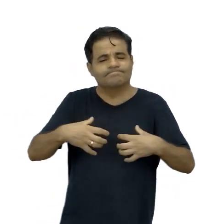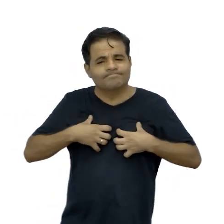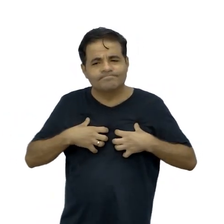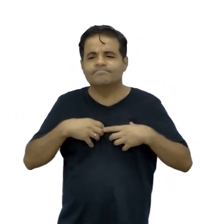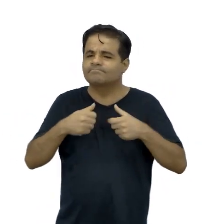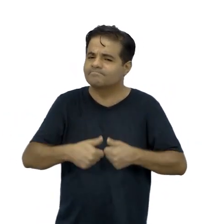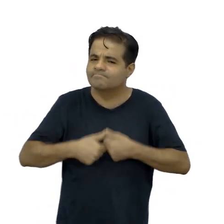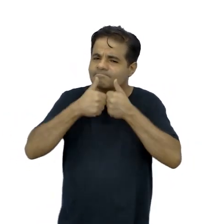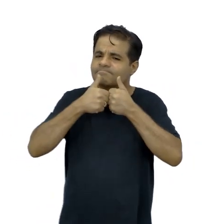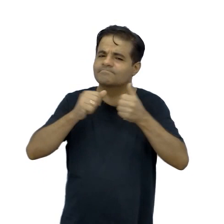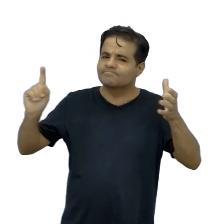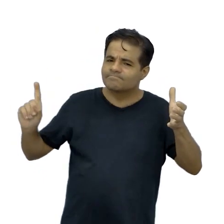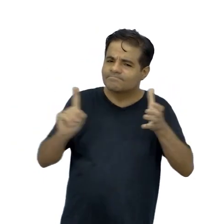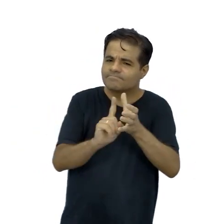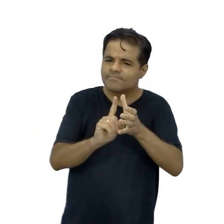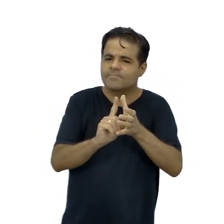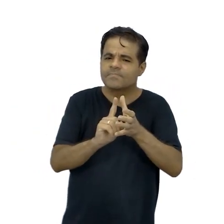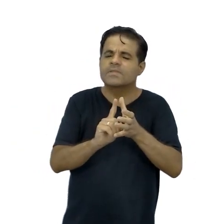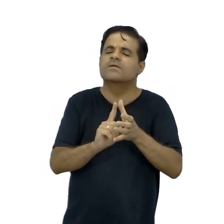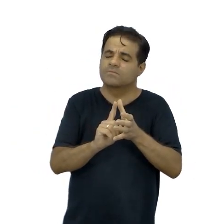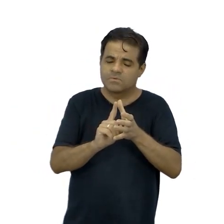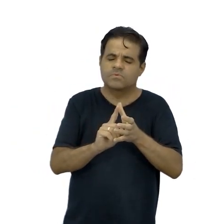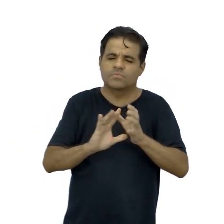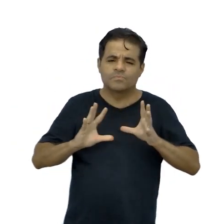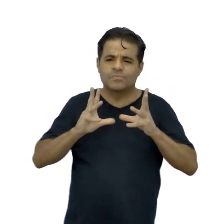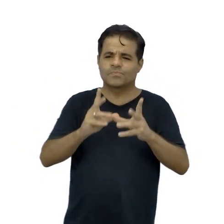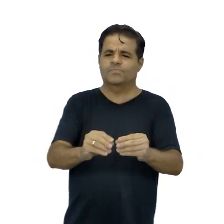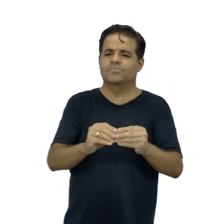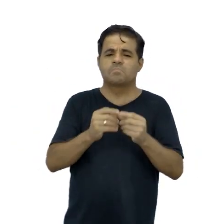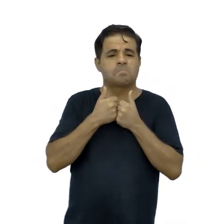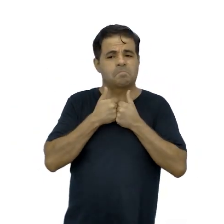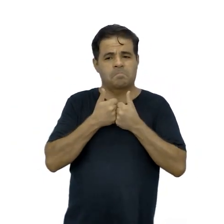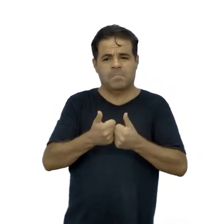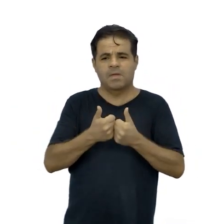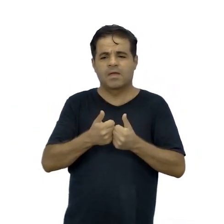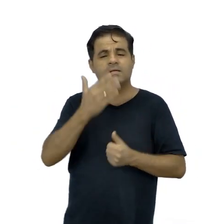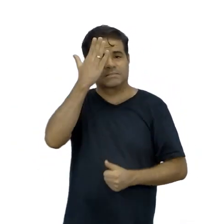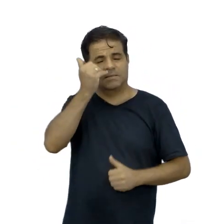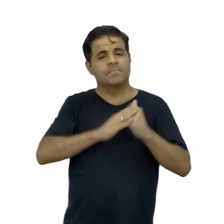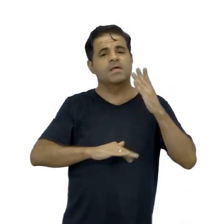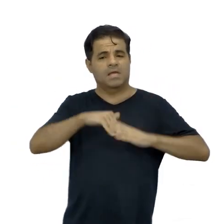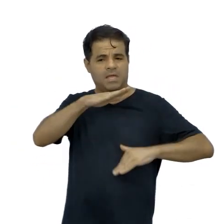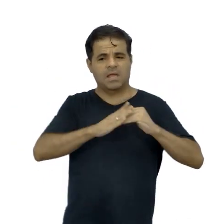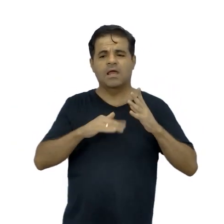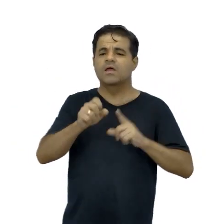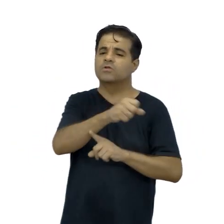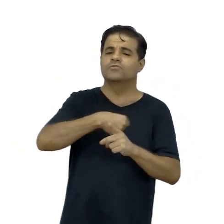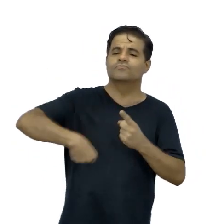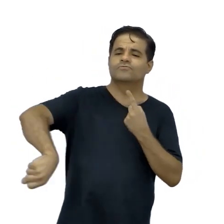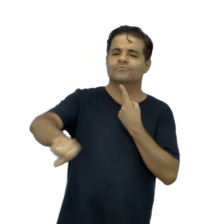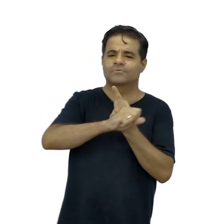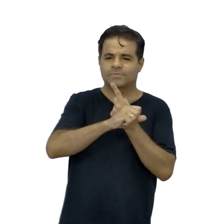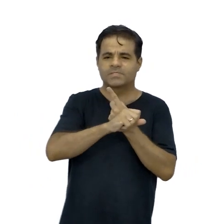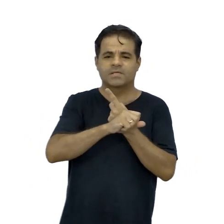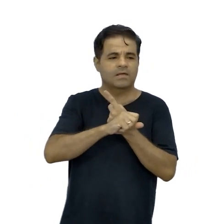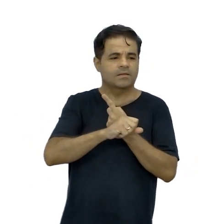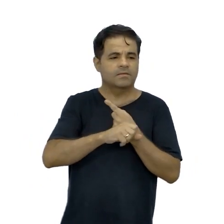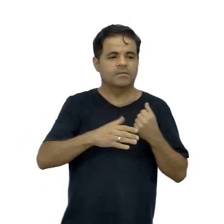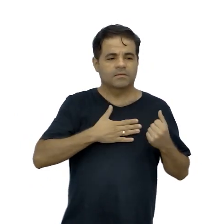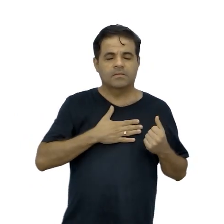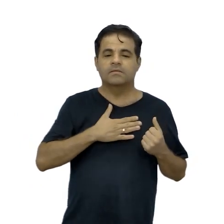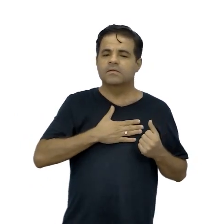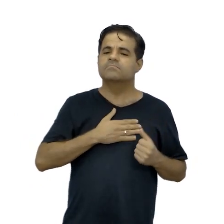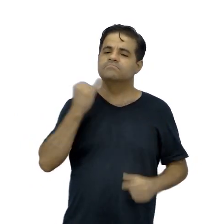sentir nesse meio como um ser dotado aí, né, de saberes sociais, né? E a língua portuguesa é